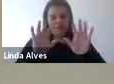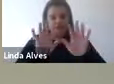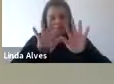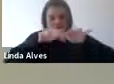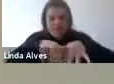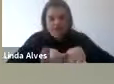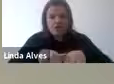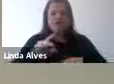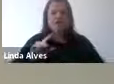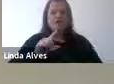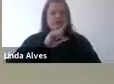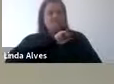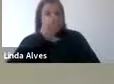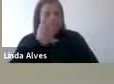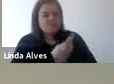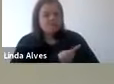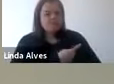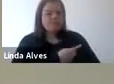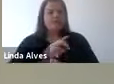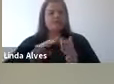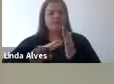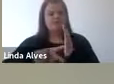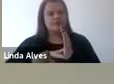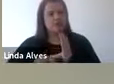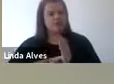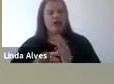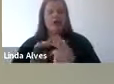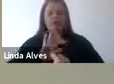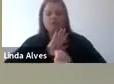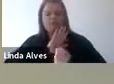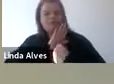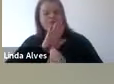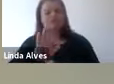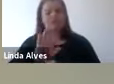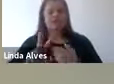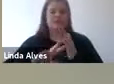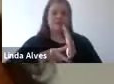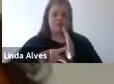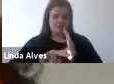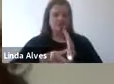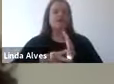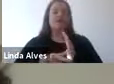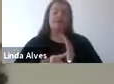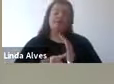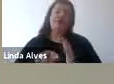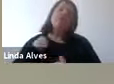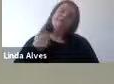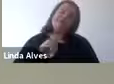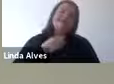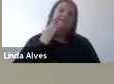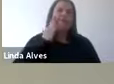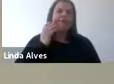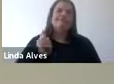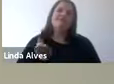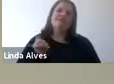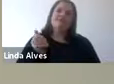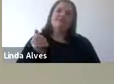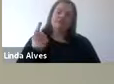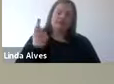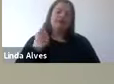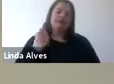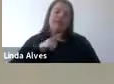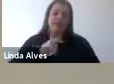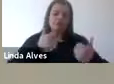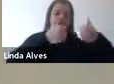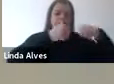força do sindicato, essa recuperação da representação do sindicato. Né? É evidente que alguns outros setores vai continuar